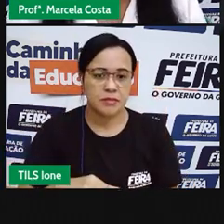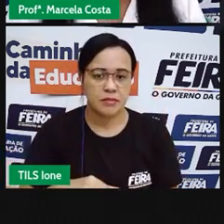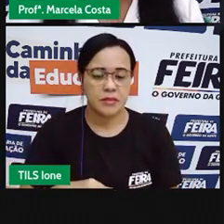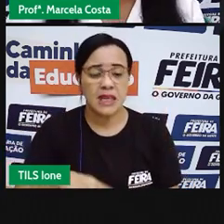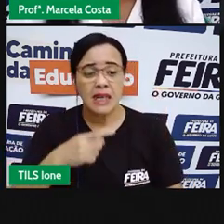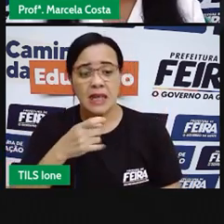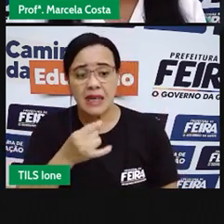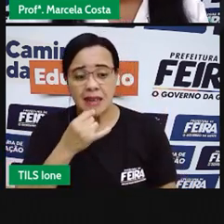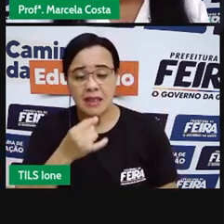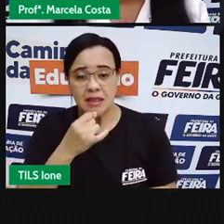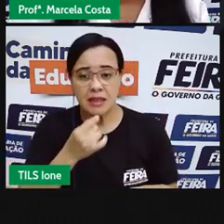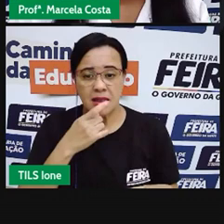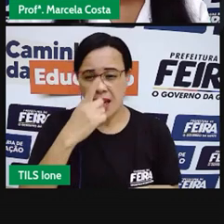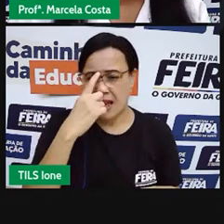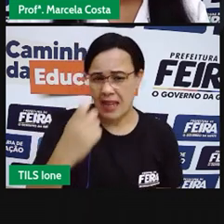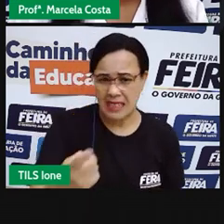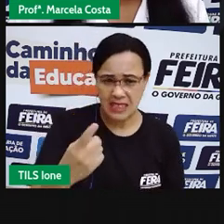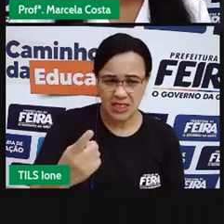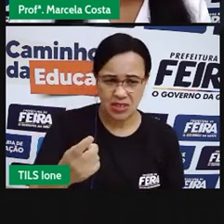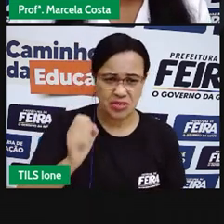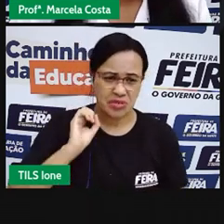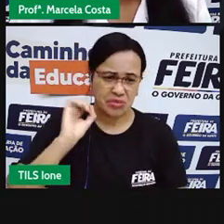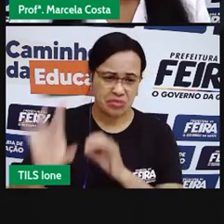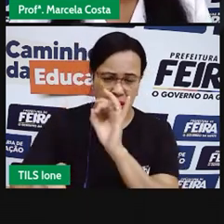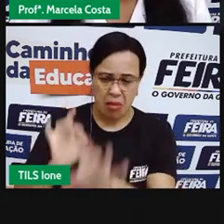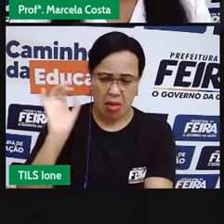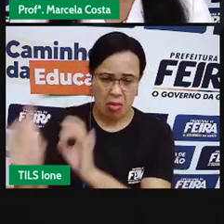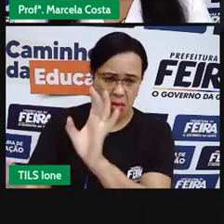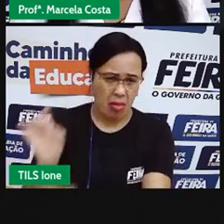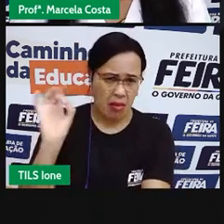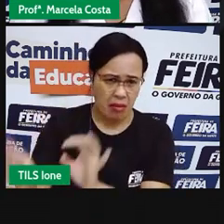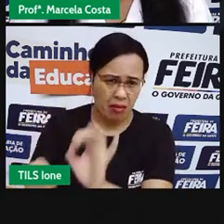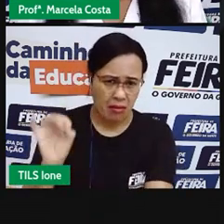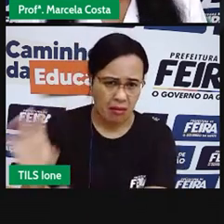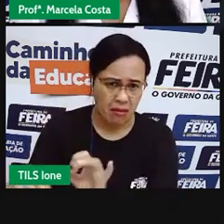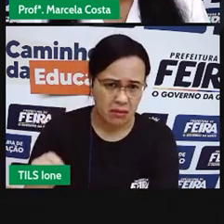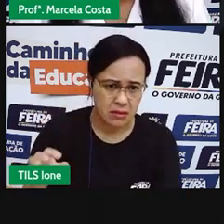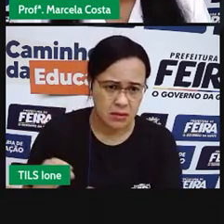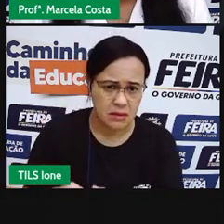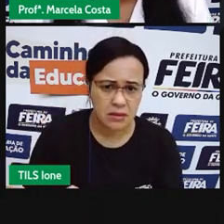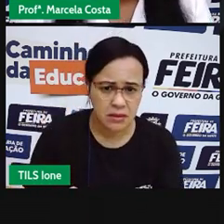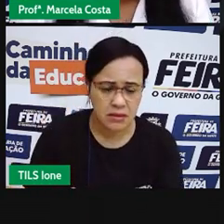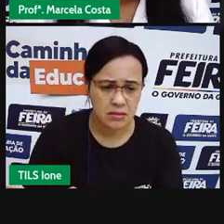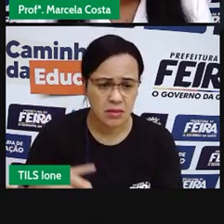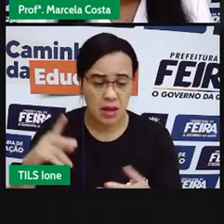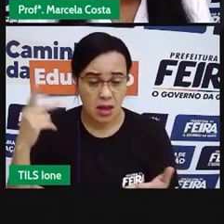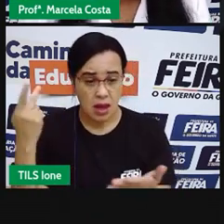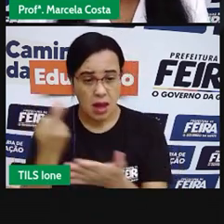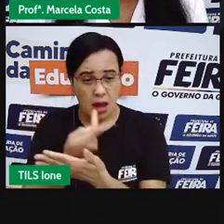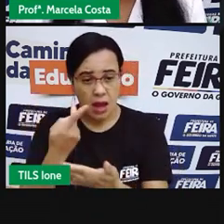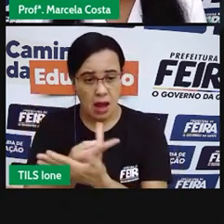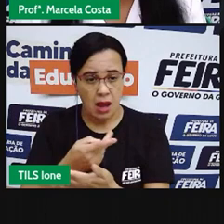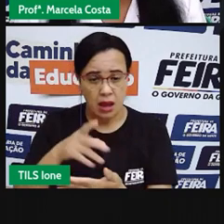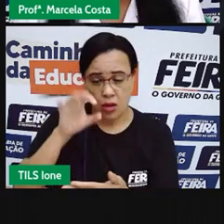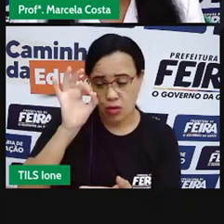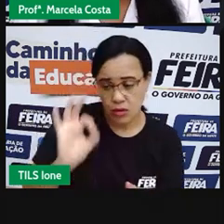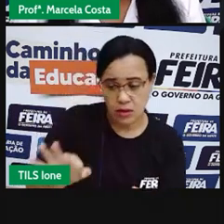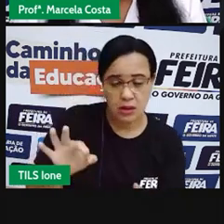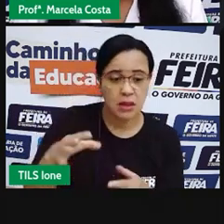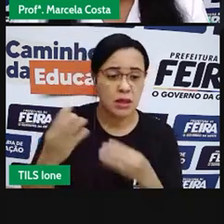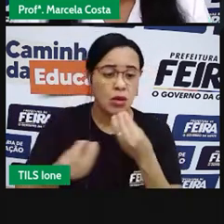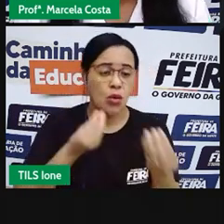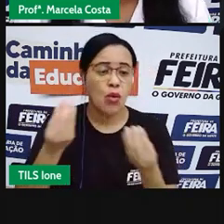lixo ali na via de trânsito, pela janela do carro. É correto ou é